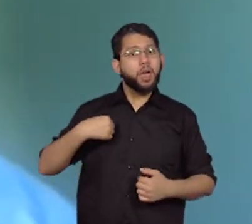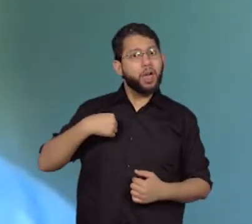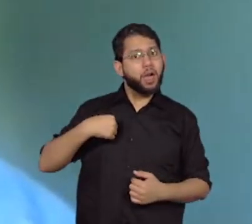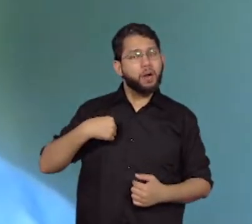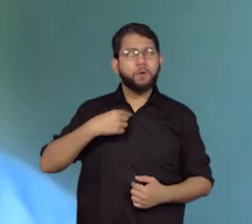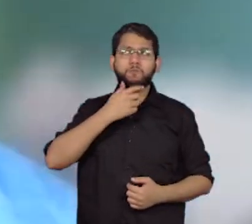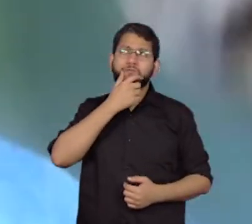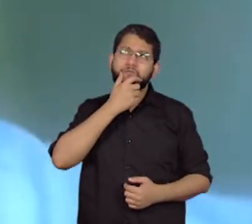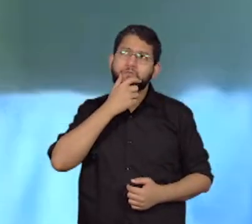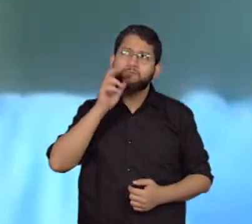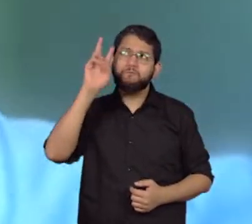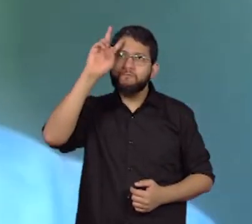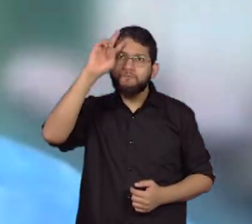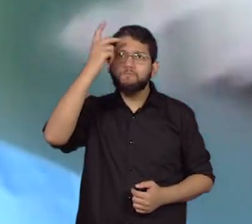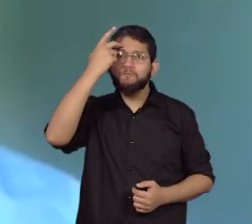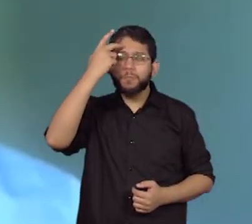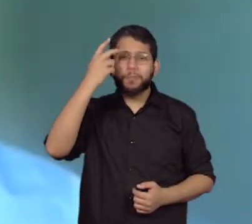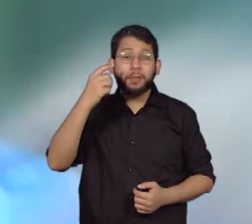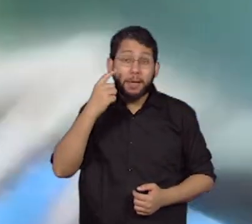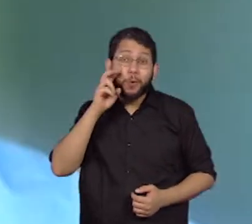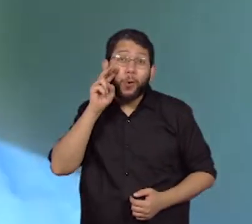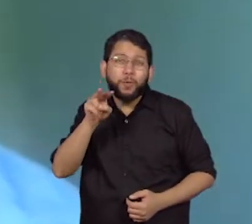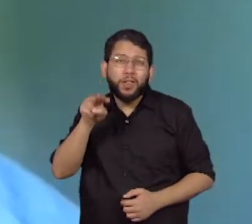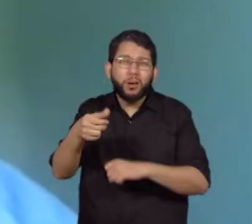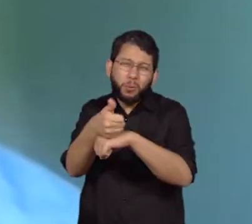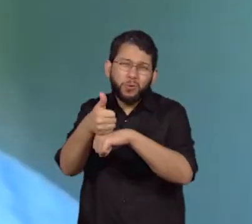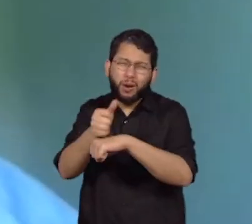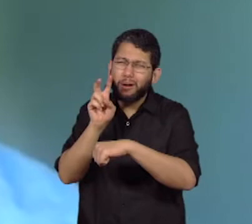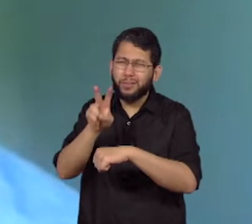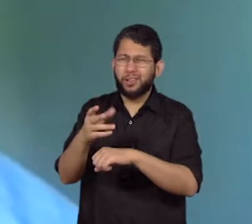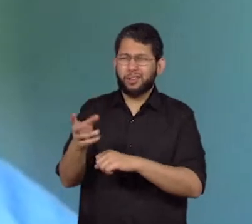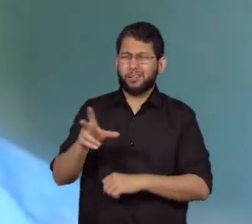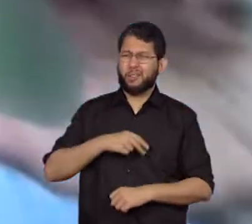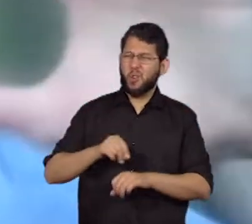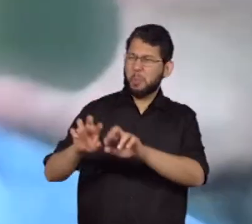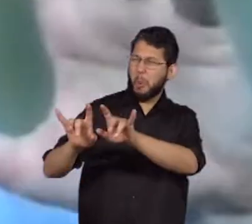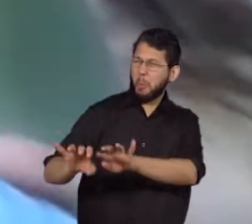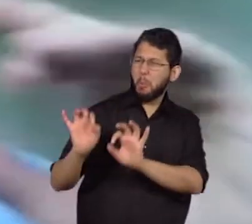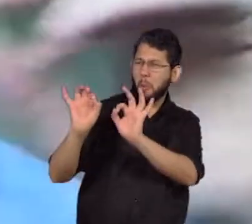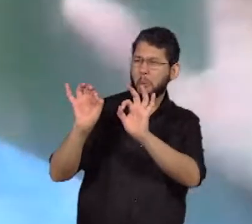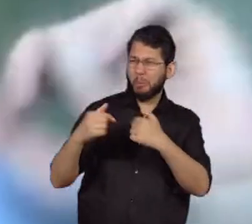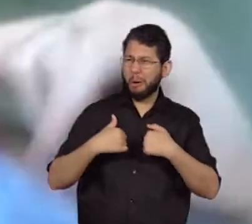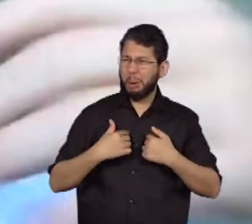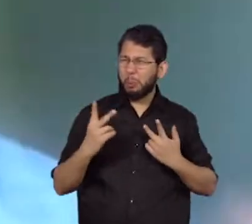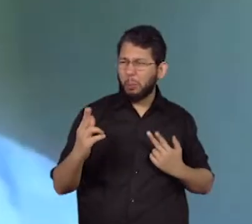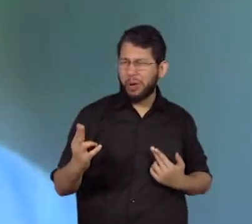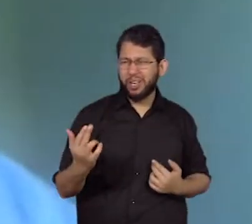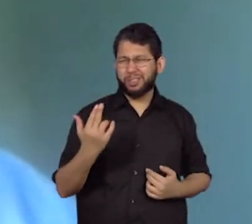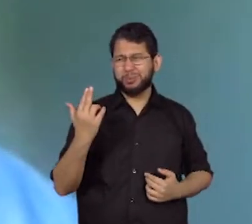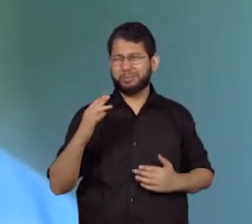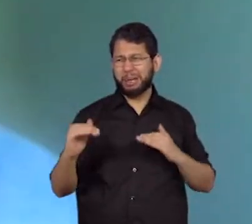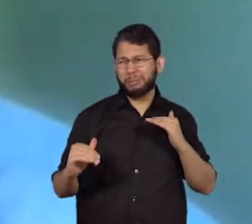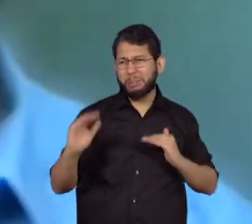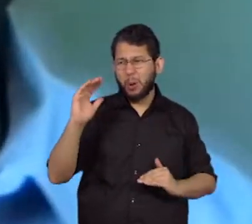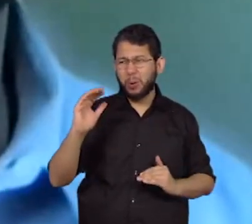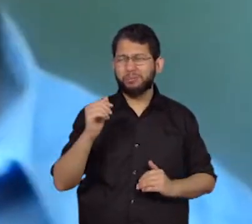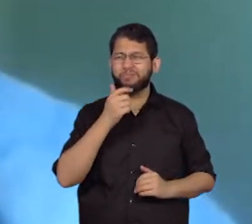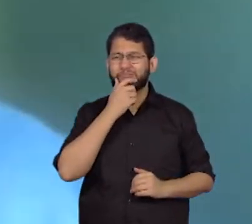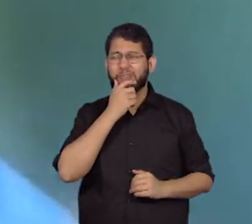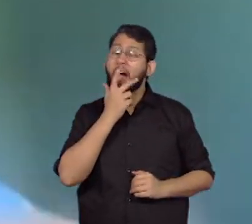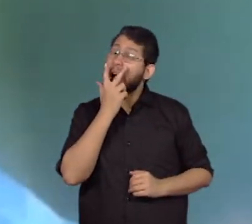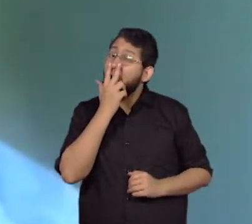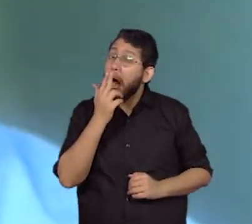nem fulano de tal, esses caras têm nome, eu preciso de um negócio novo, né? E eu acho que esse negócio de internet aí vai